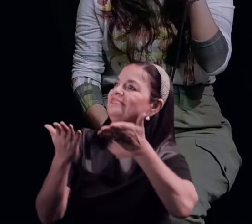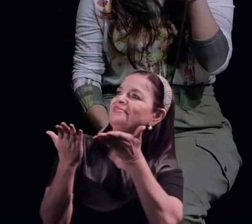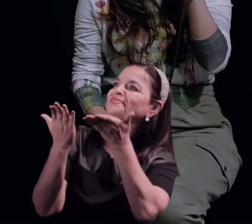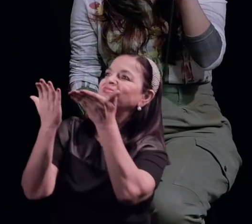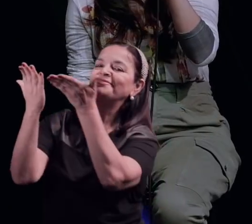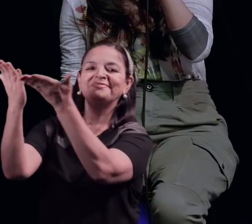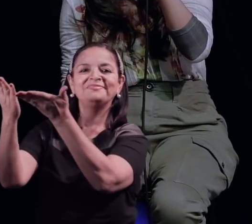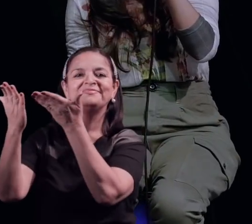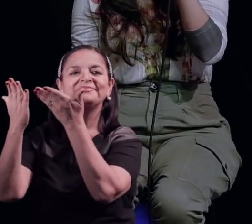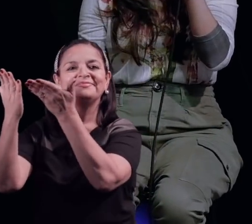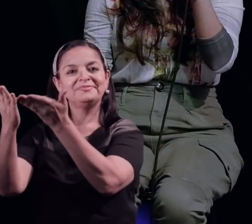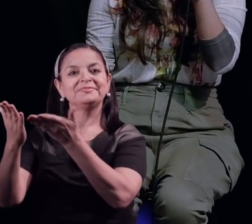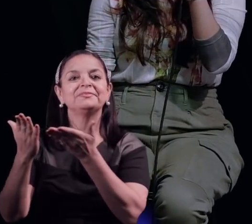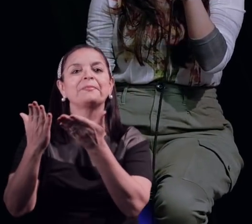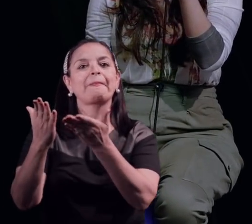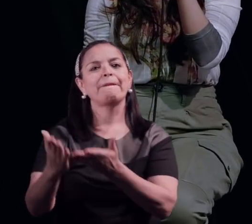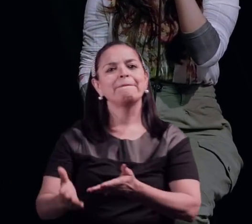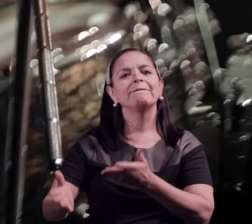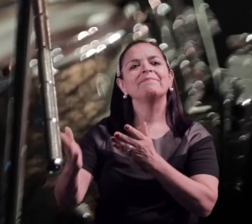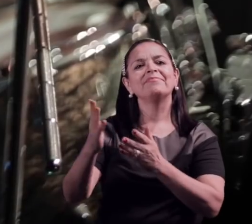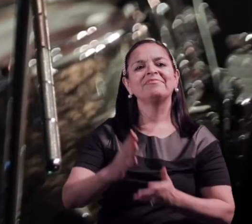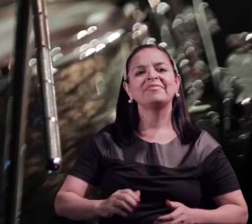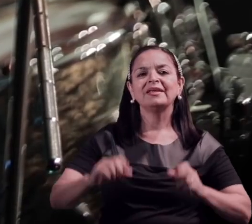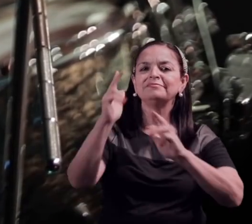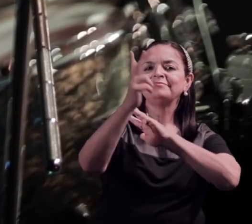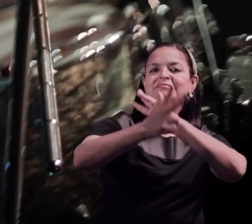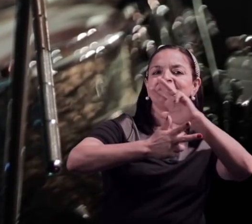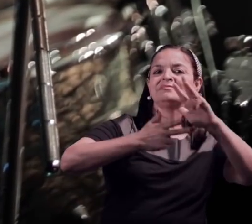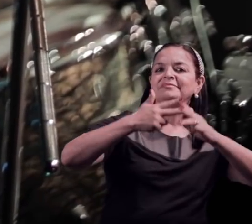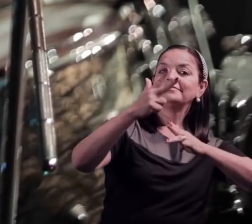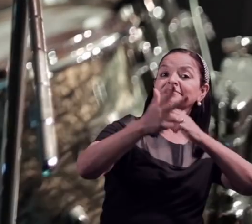bendizer-te, e a uma voz